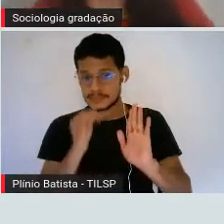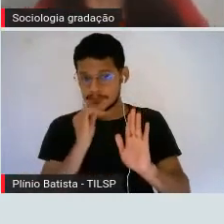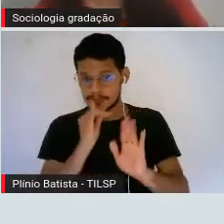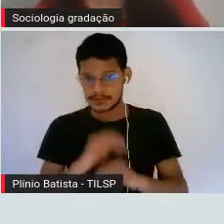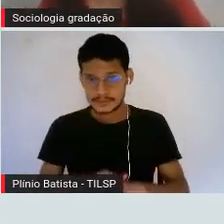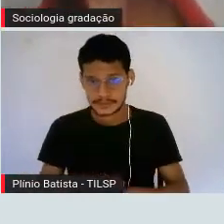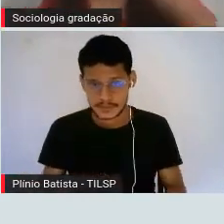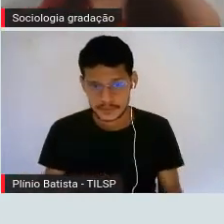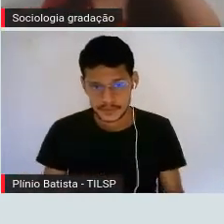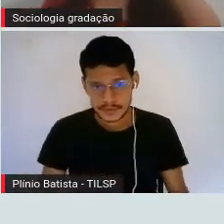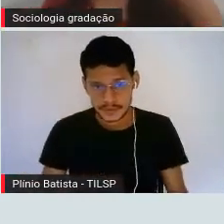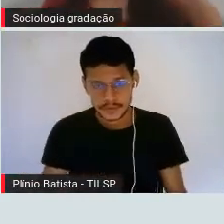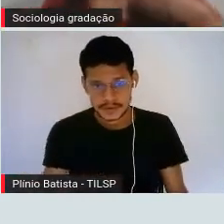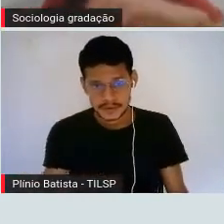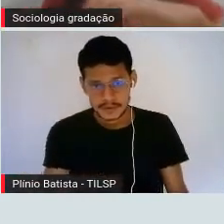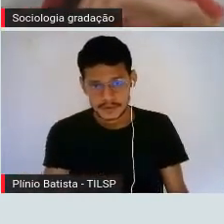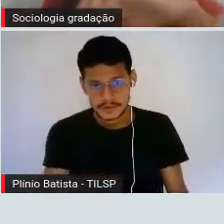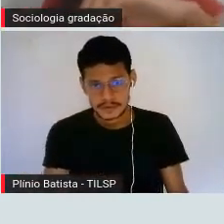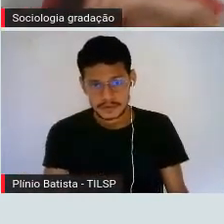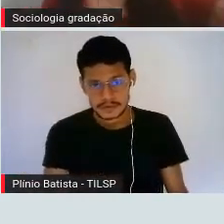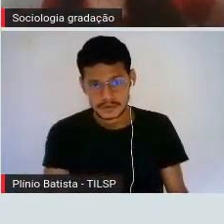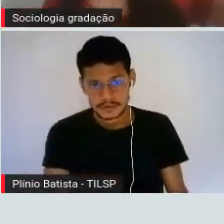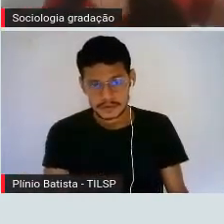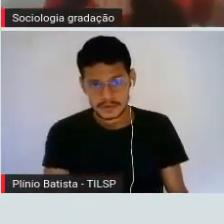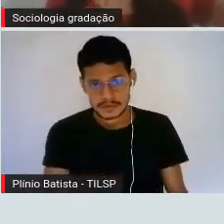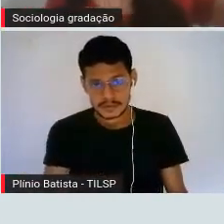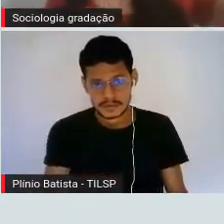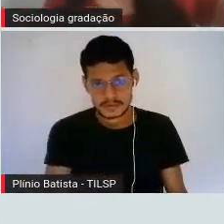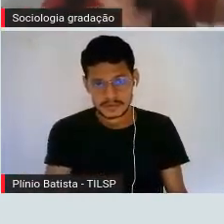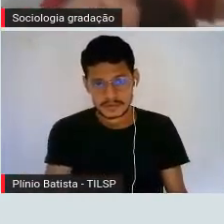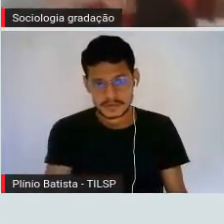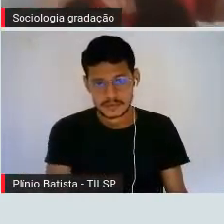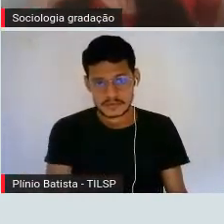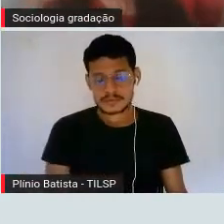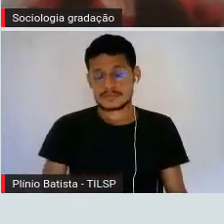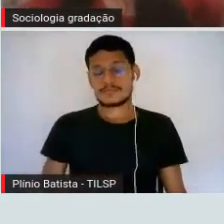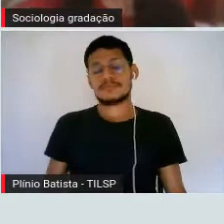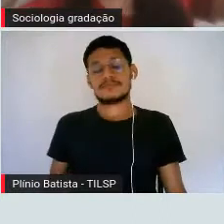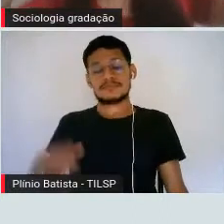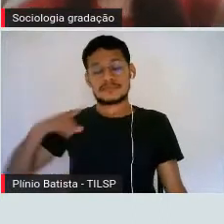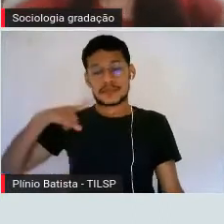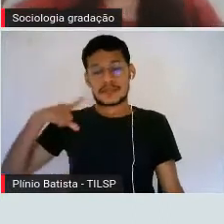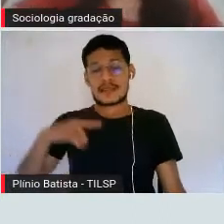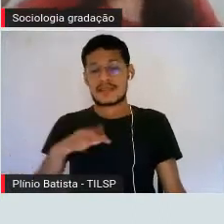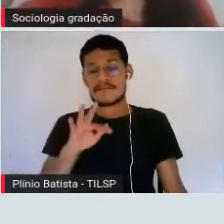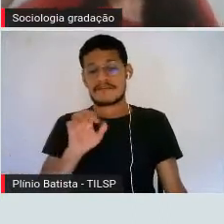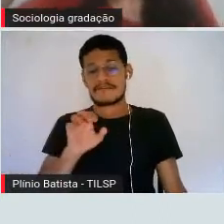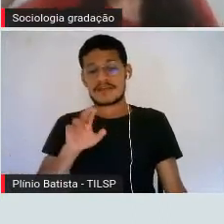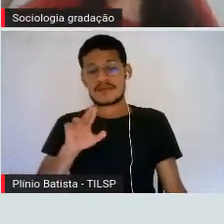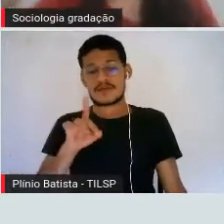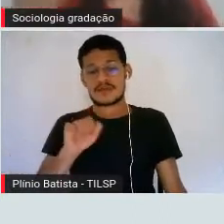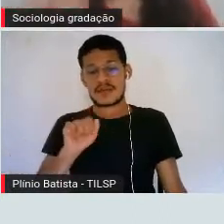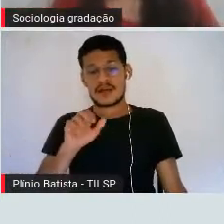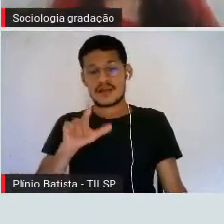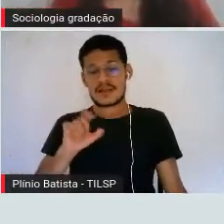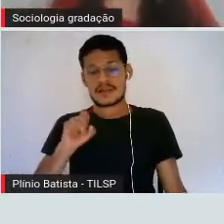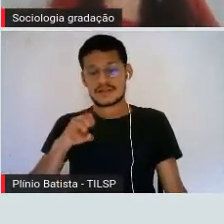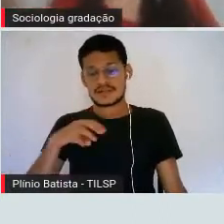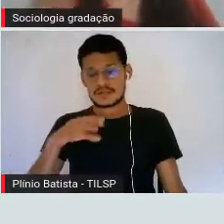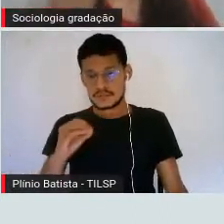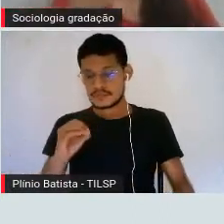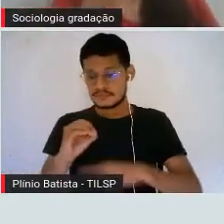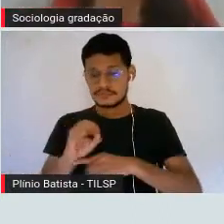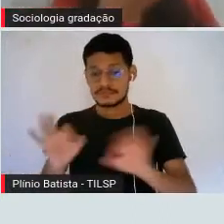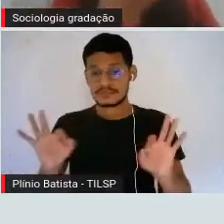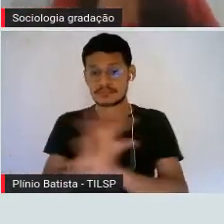sua decadência. Então, o processo do feudalismo ele só cedeu quando o